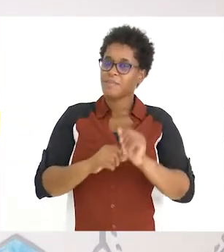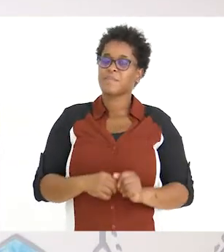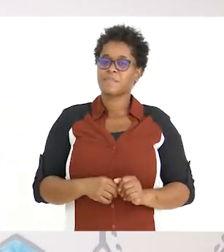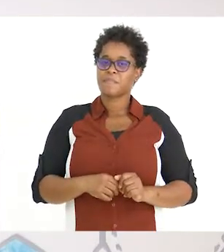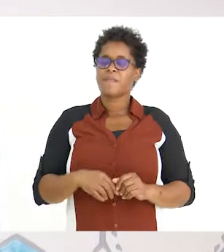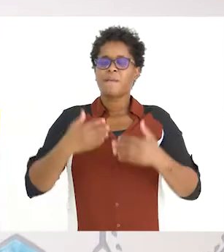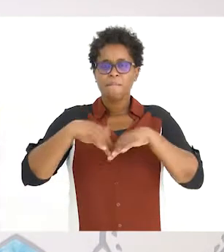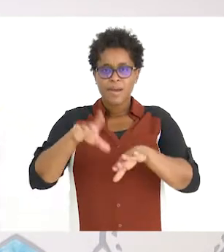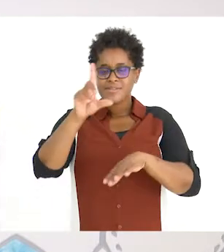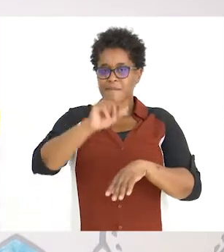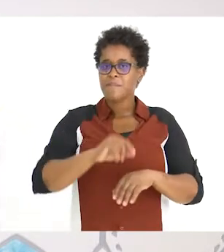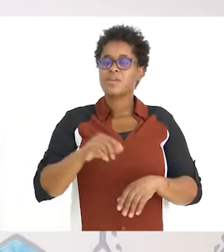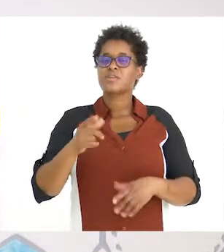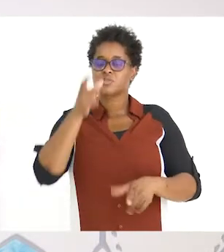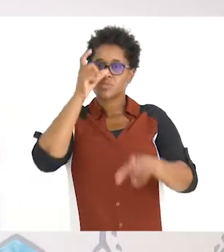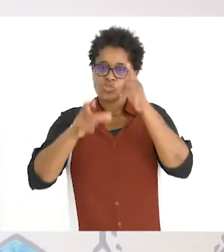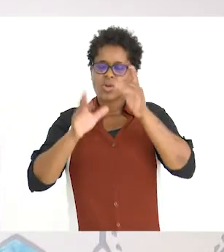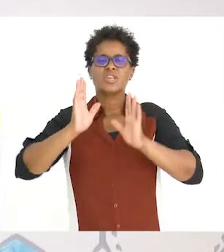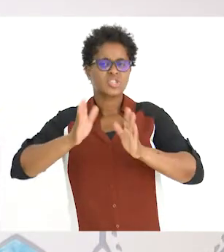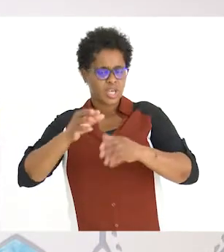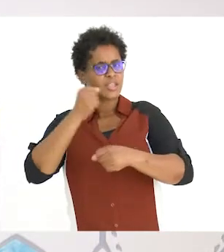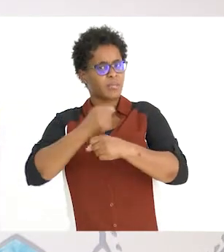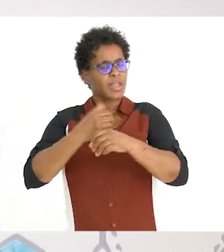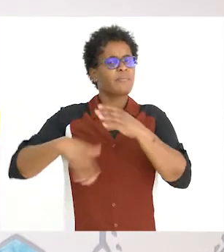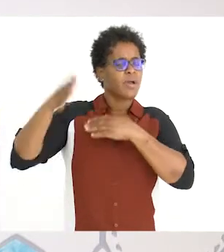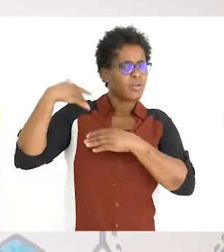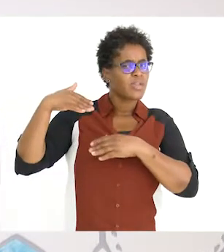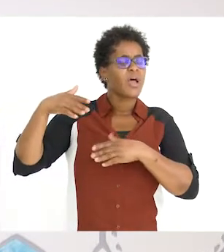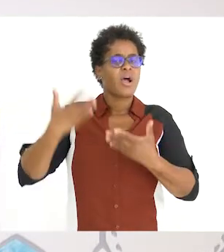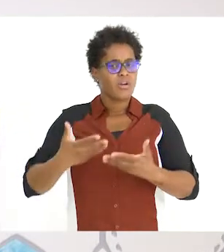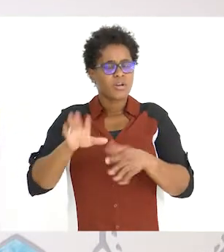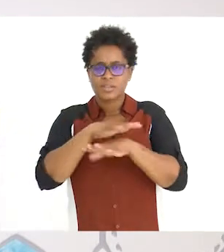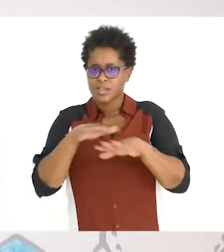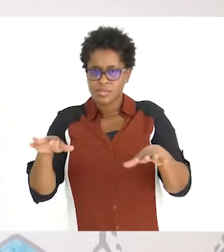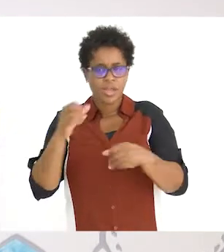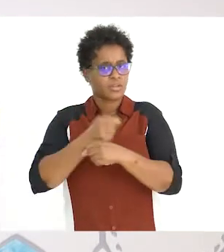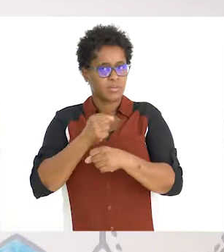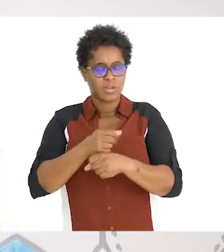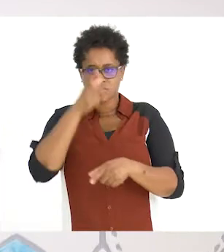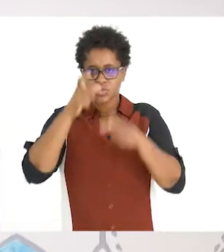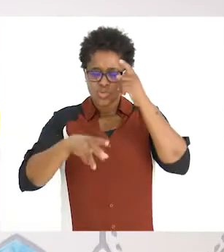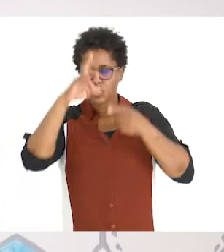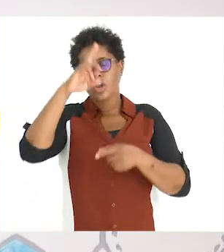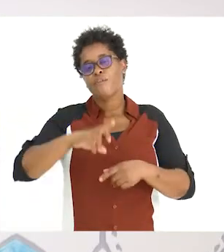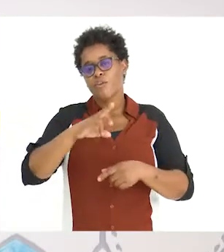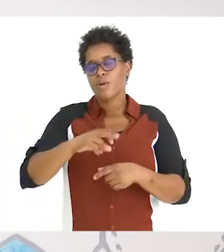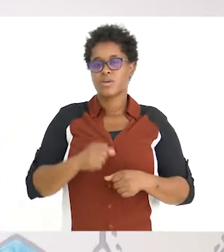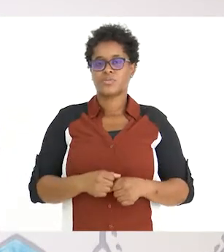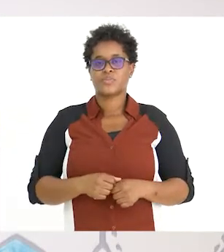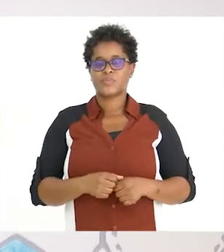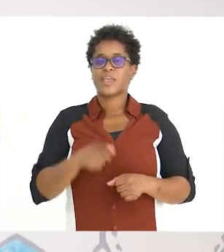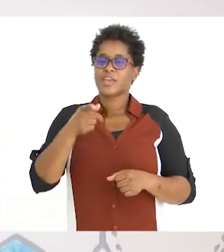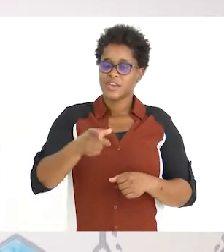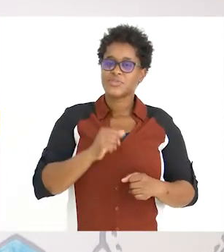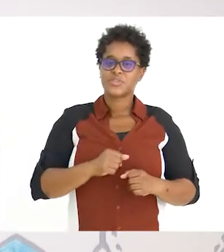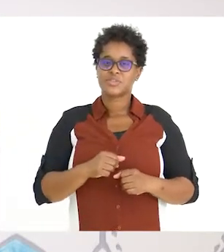os que já trabalharam, que agora já deixaram o mercado de trabalho, os reformados. Portanto, esses